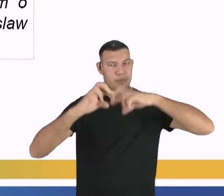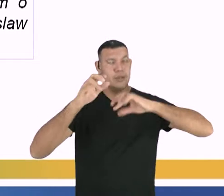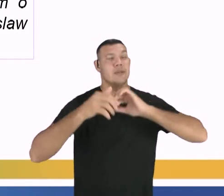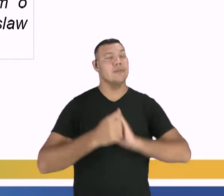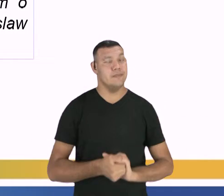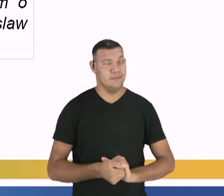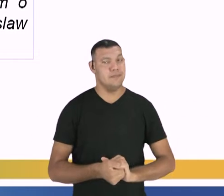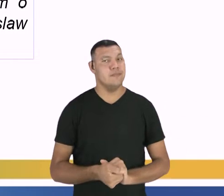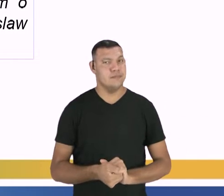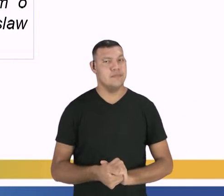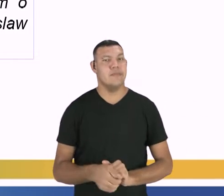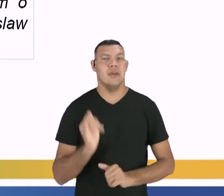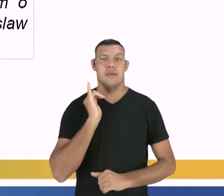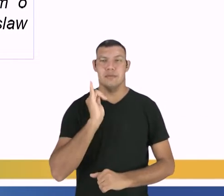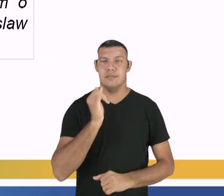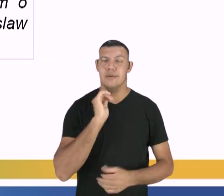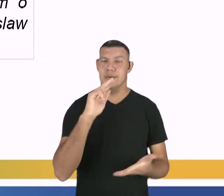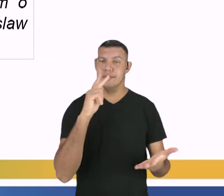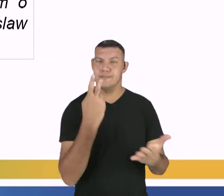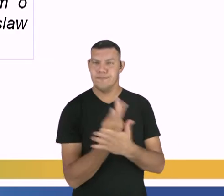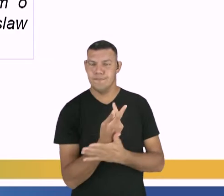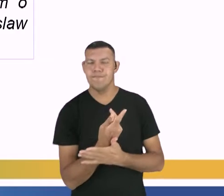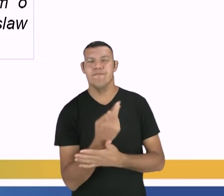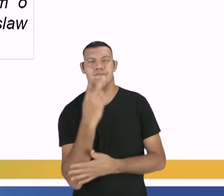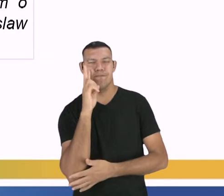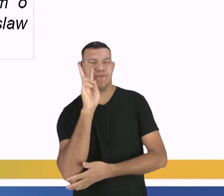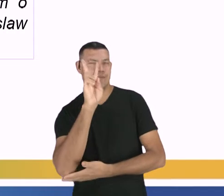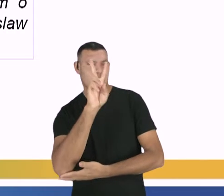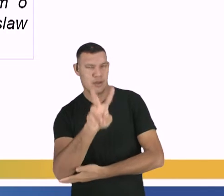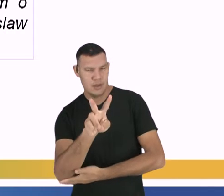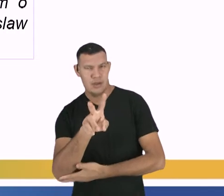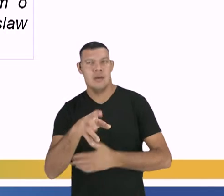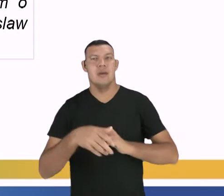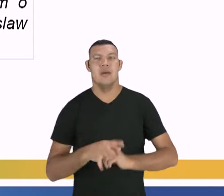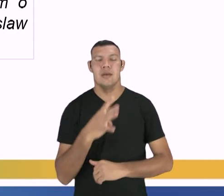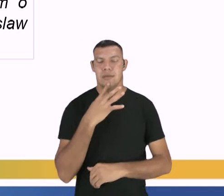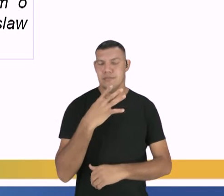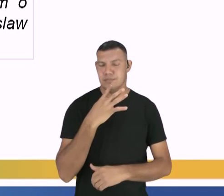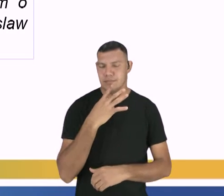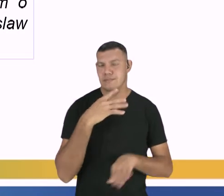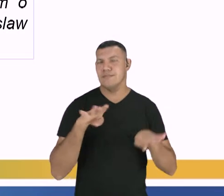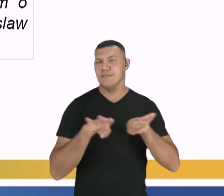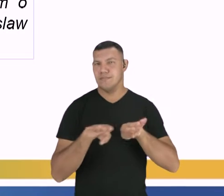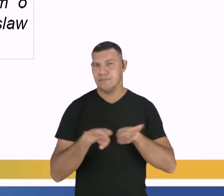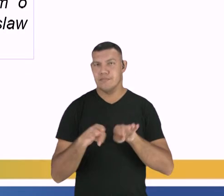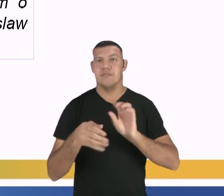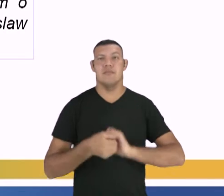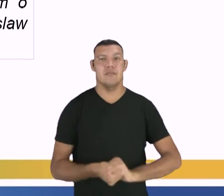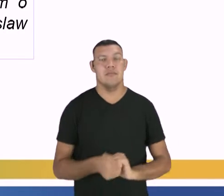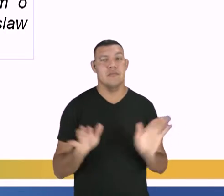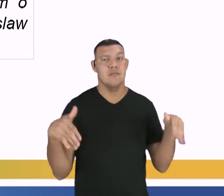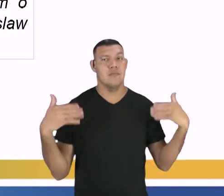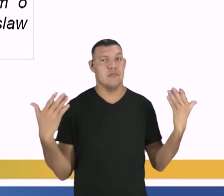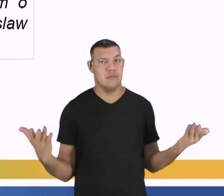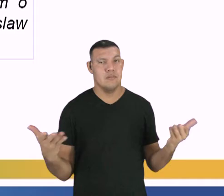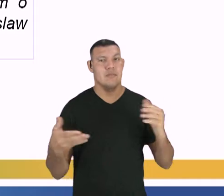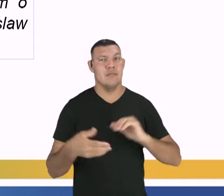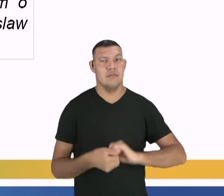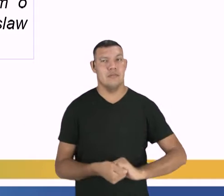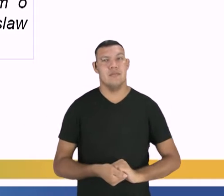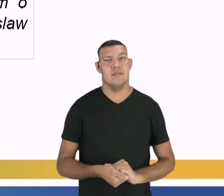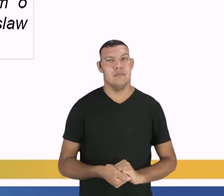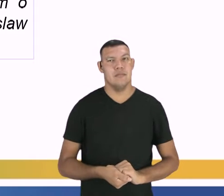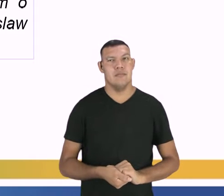está contando um fato que ele presenciou, um fato que ele conhece, tá? Então, aí,